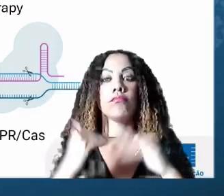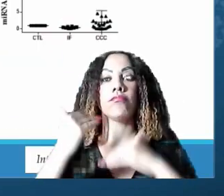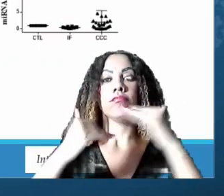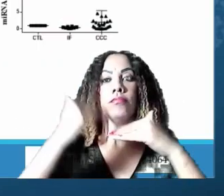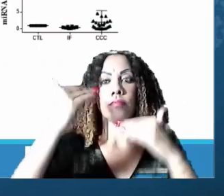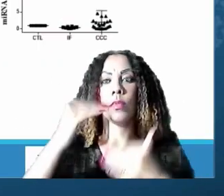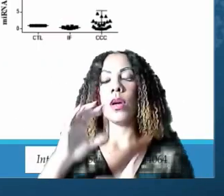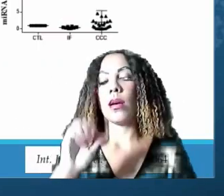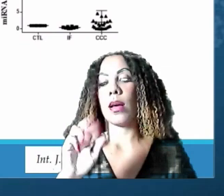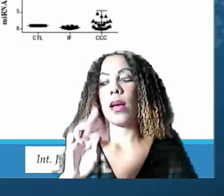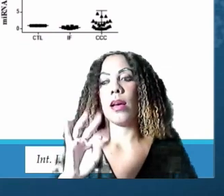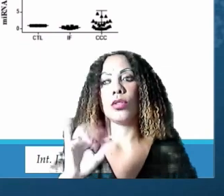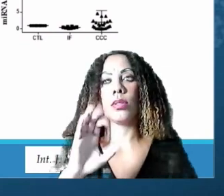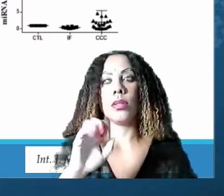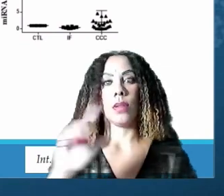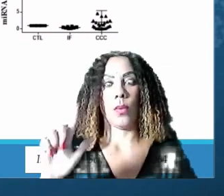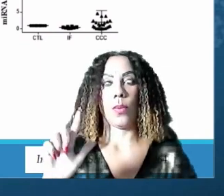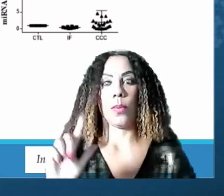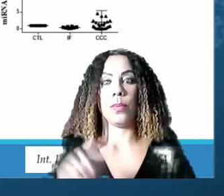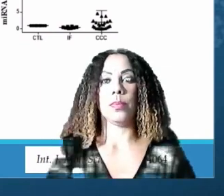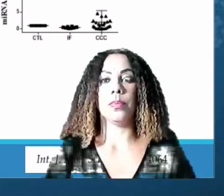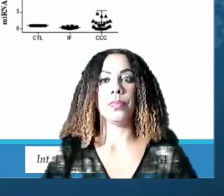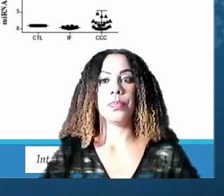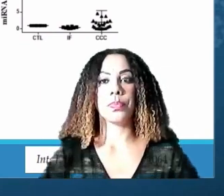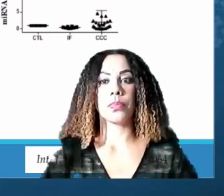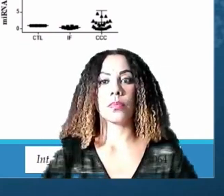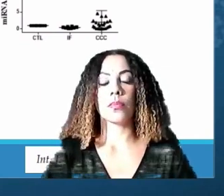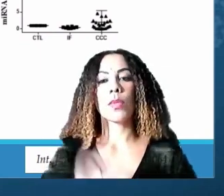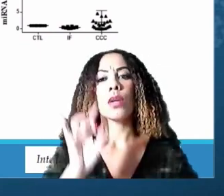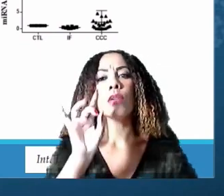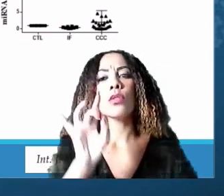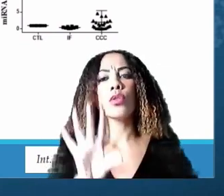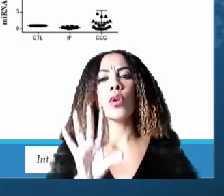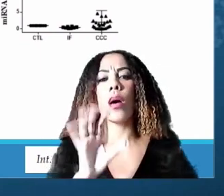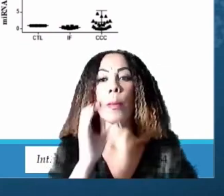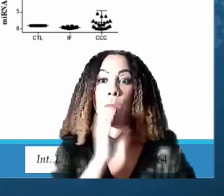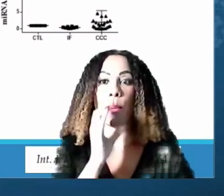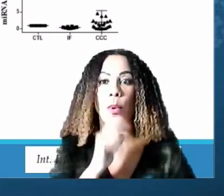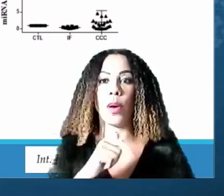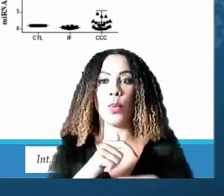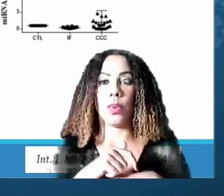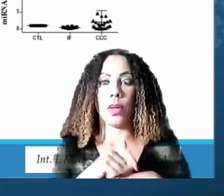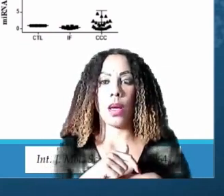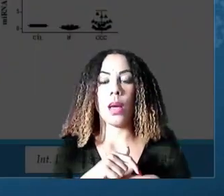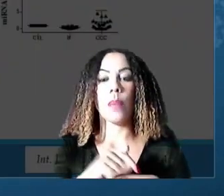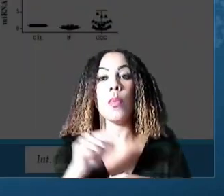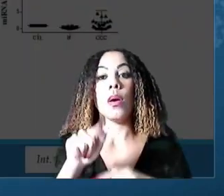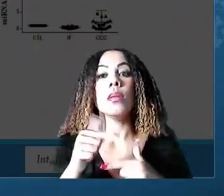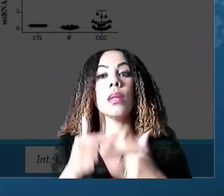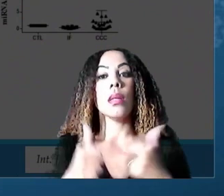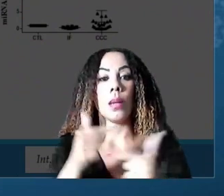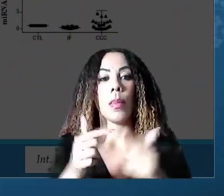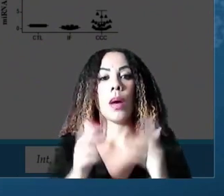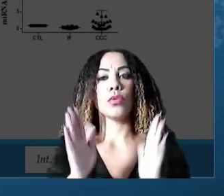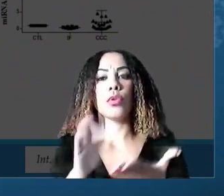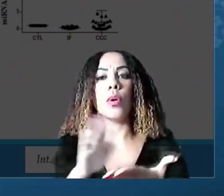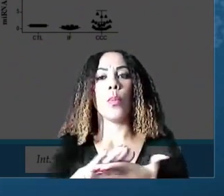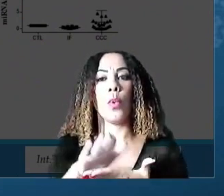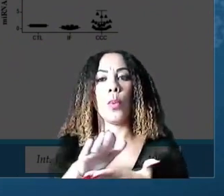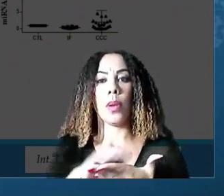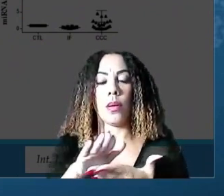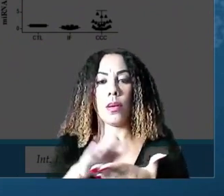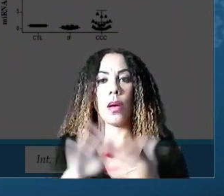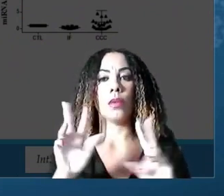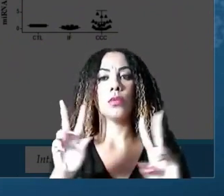CAR-T-cell. E, só correndo aqui, esses trabalhos também estão publicados. Em relação